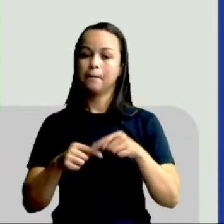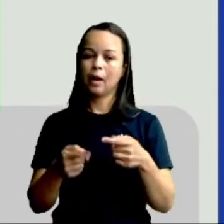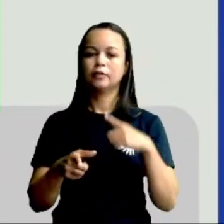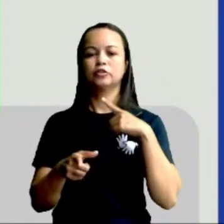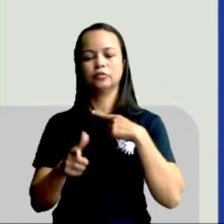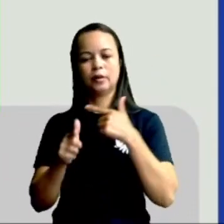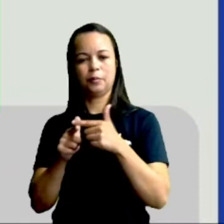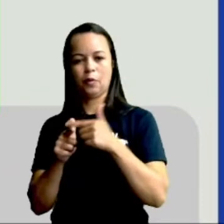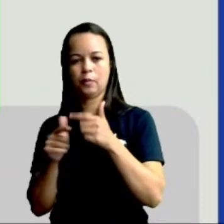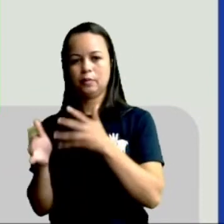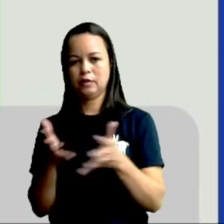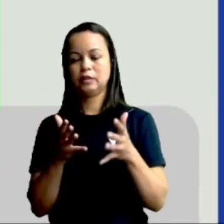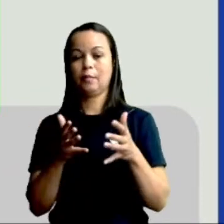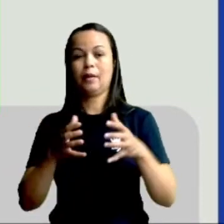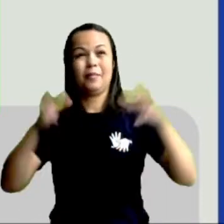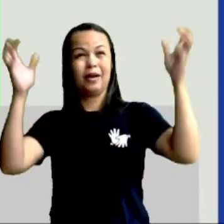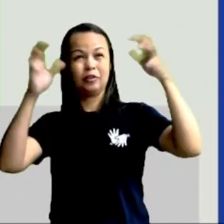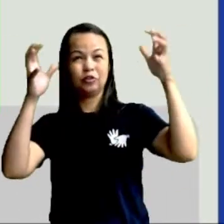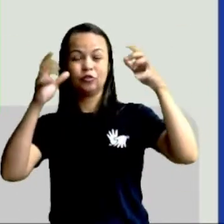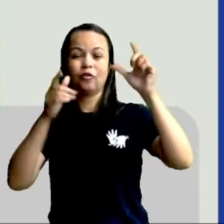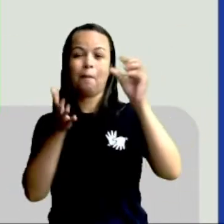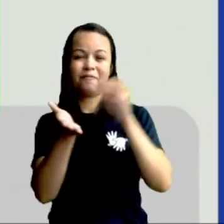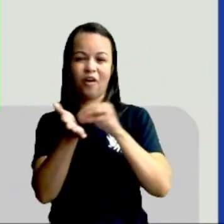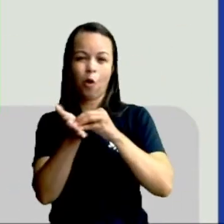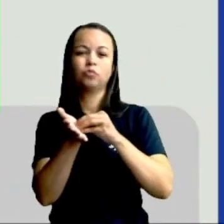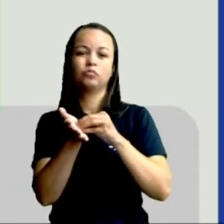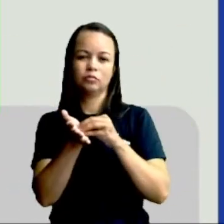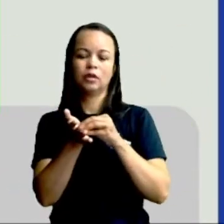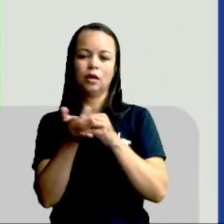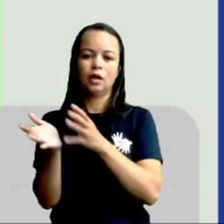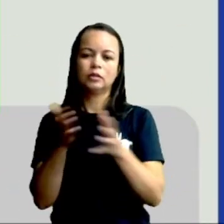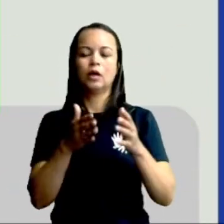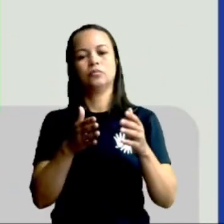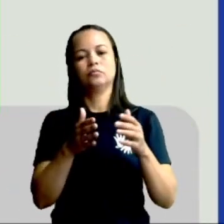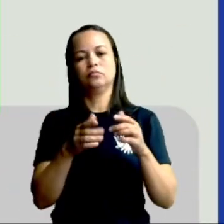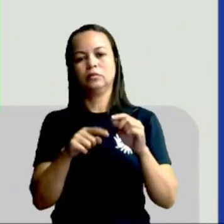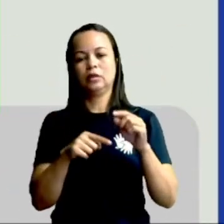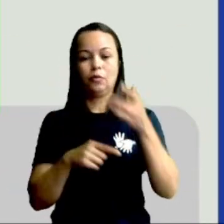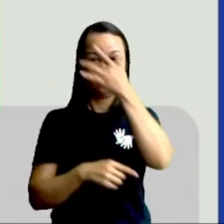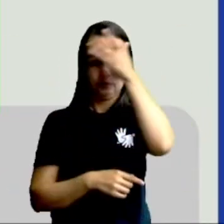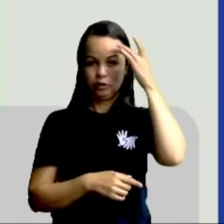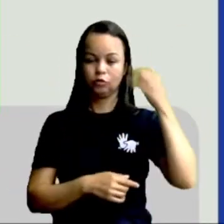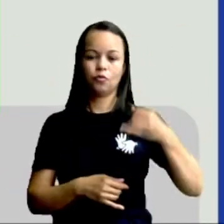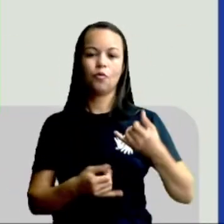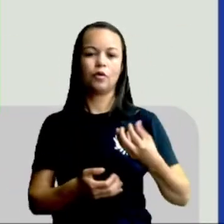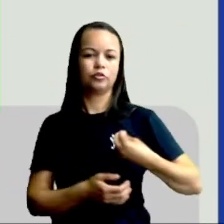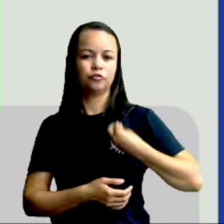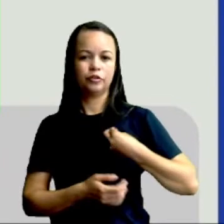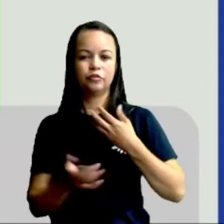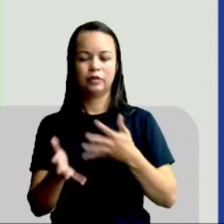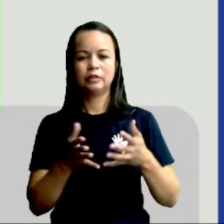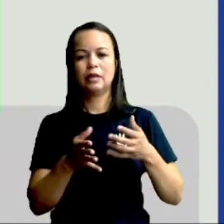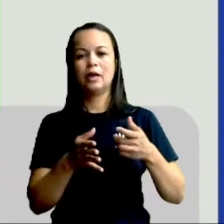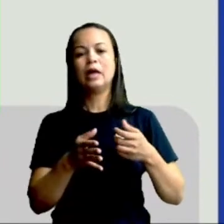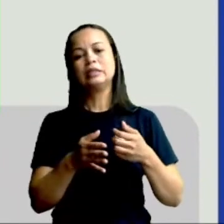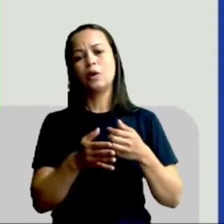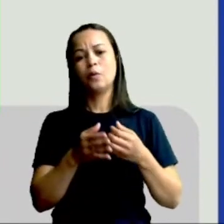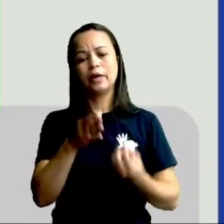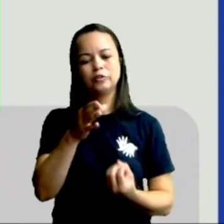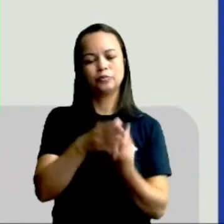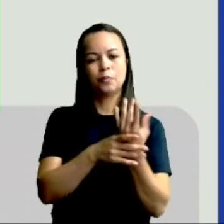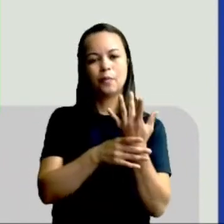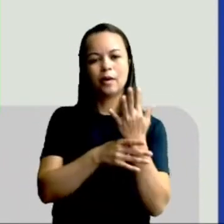constantes estiagens. Ou seja, as pessoas sobrevivem daquele trabalho, tá bom? Elas plantam para